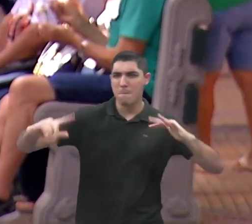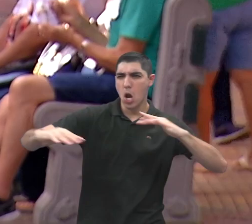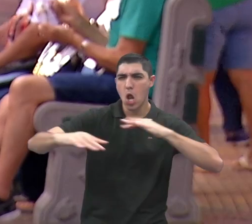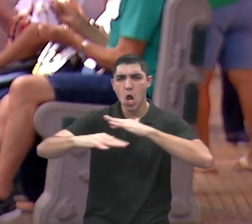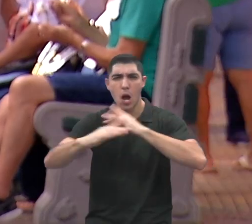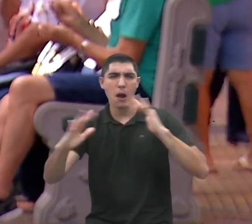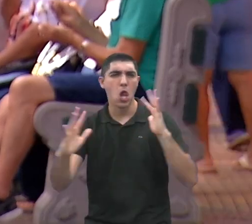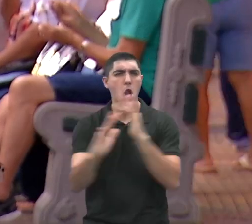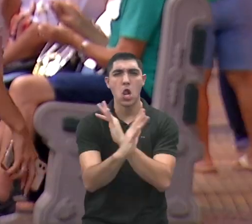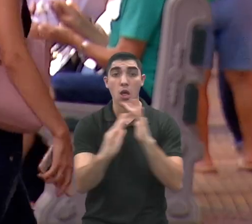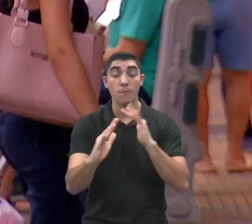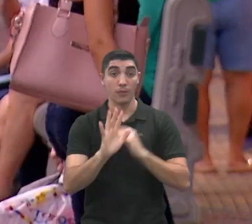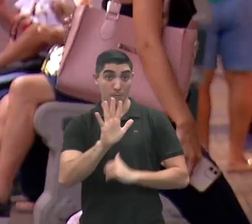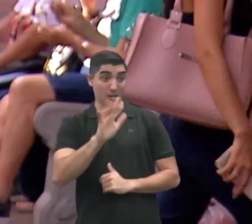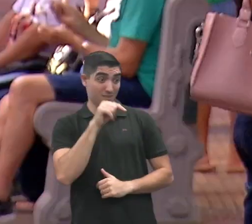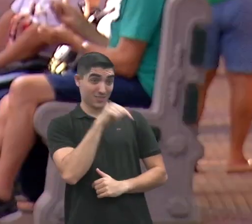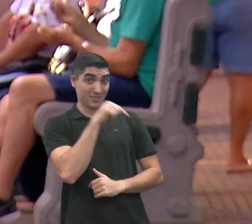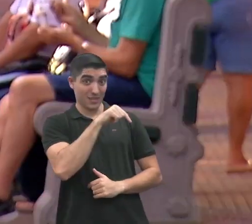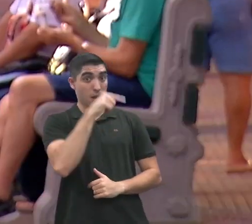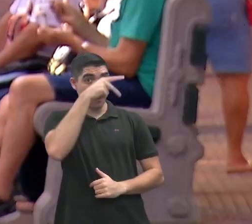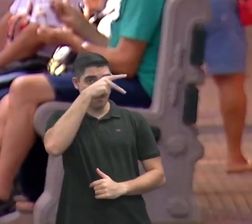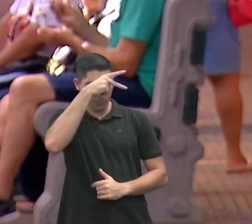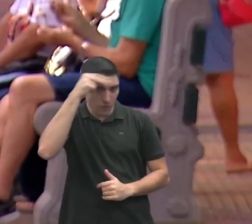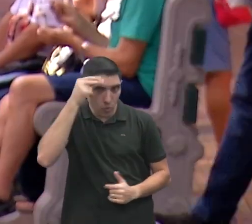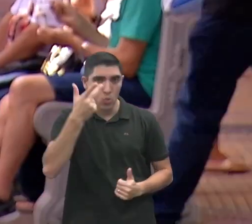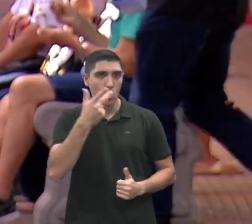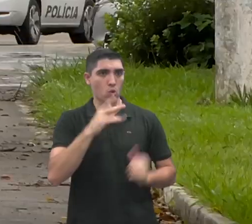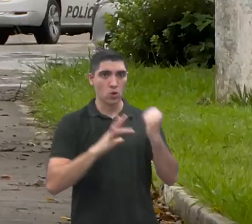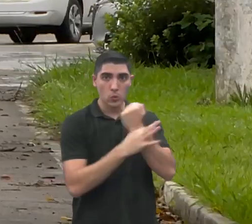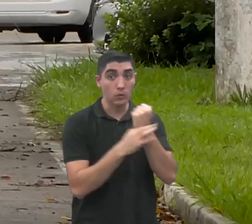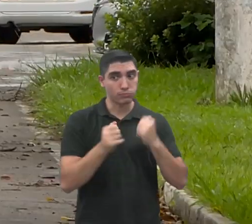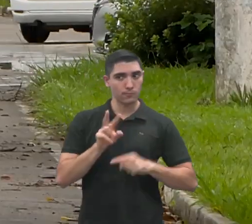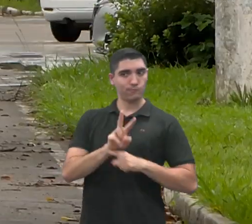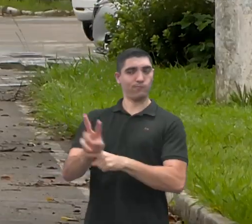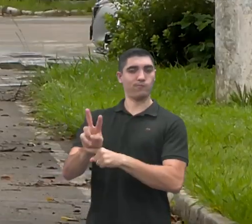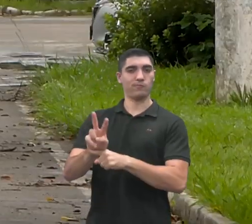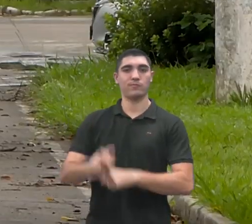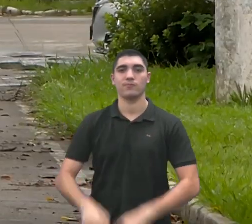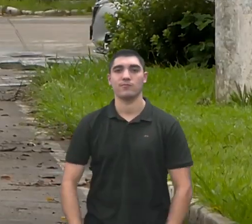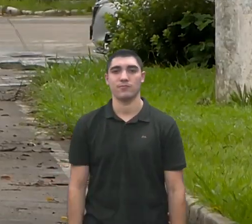constante exige estratégias de segurança das autoridades.